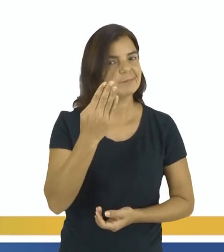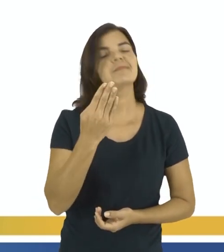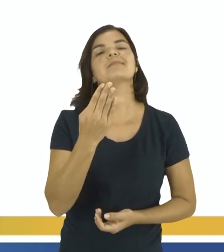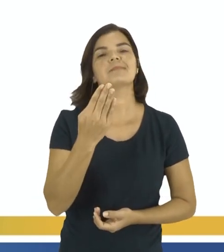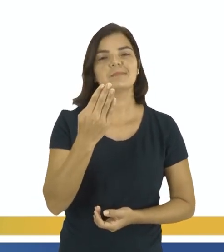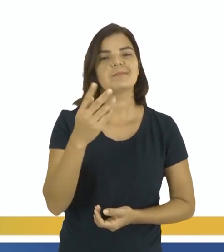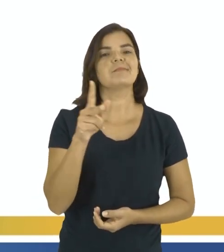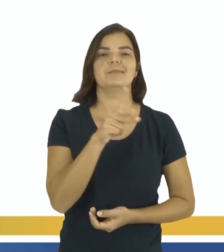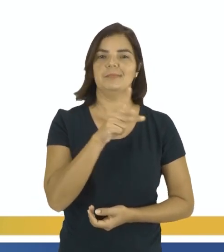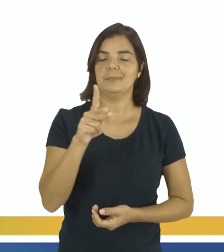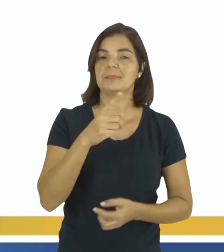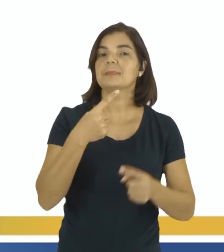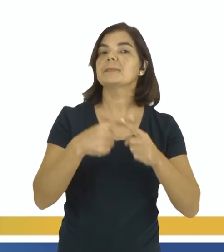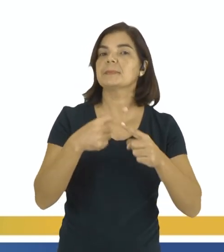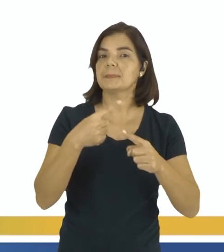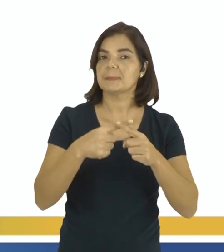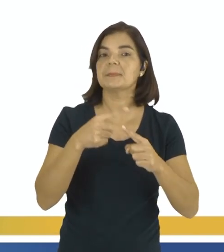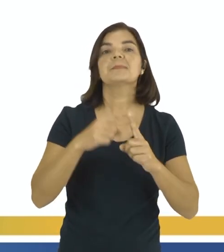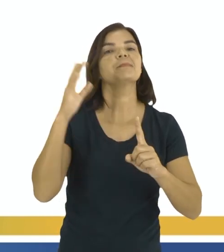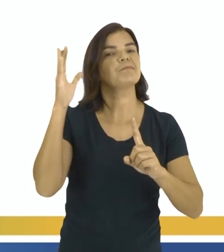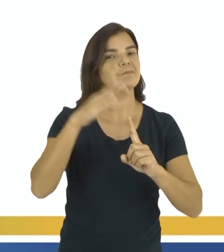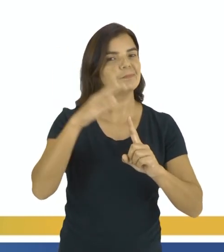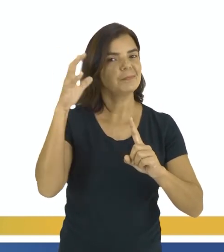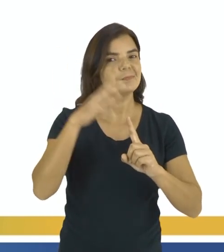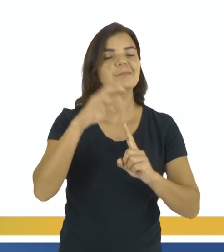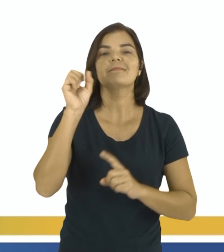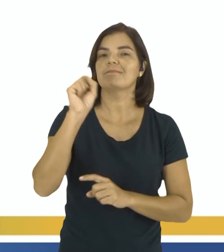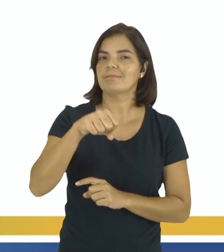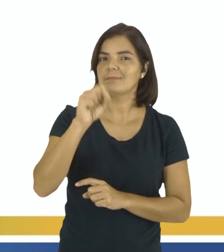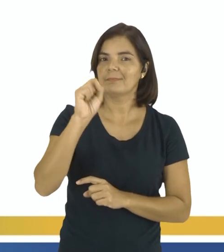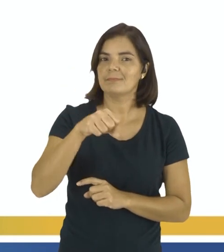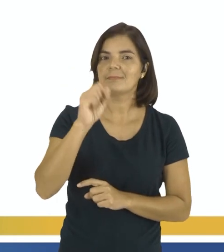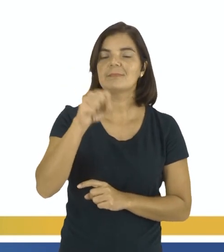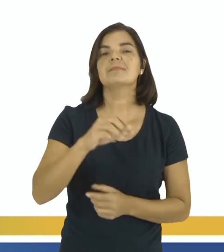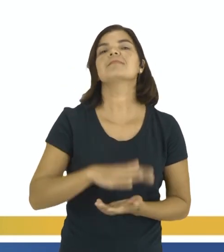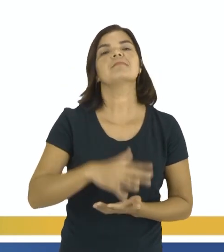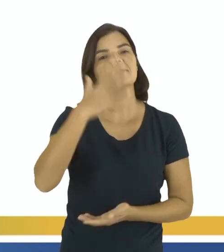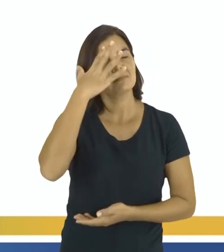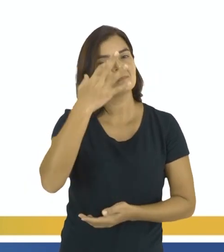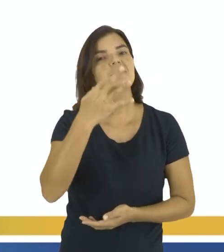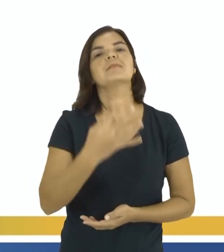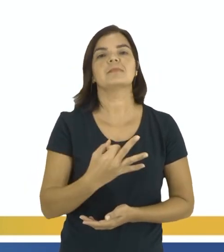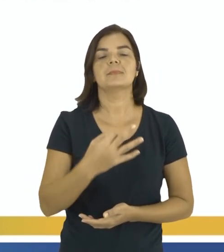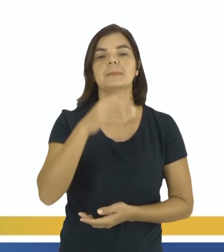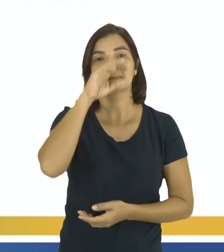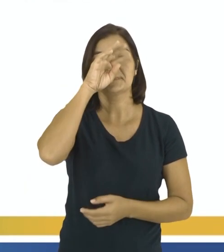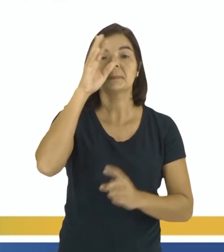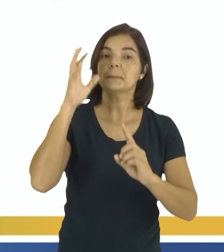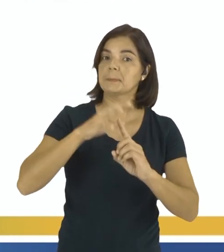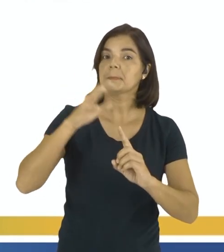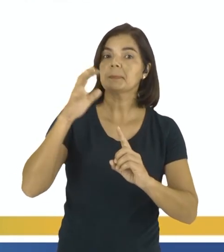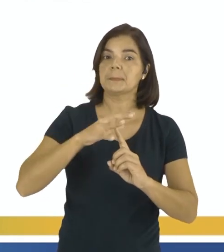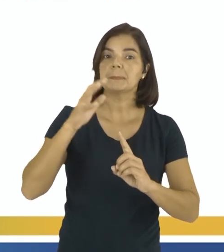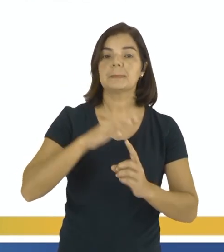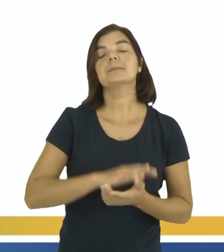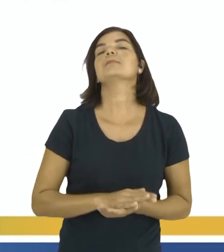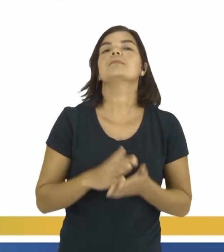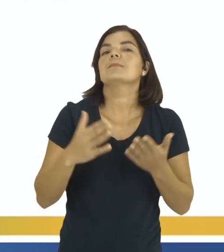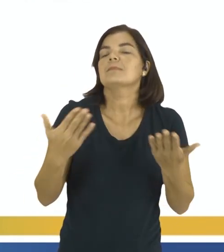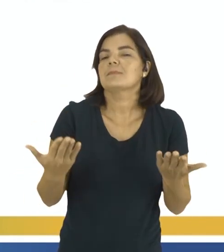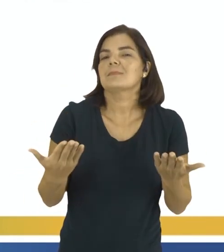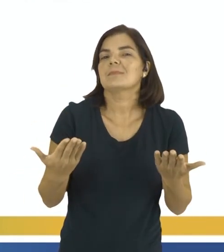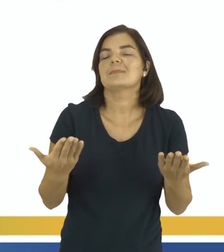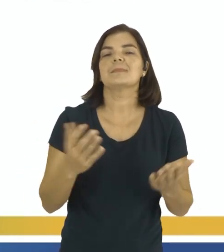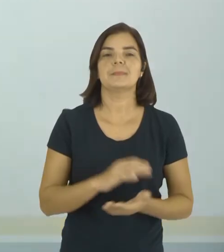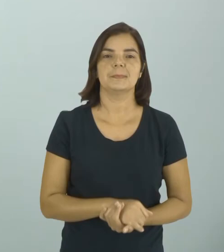Falsa, professora, porque influenciou sim. Exatamente, pessoal, influenciou. Então, por hoje